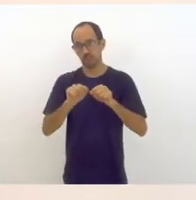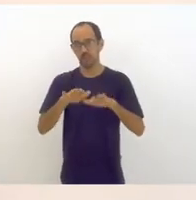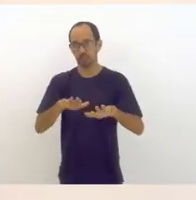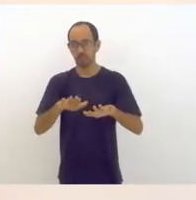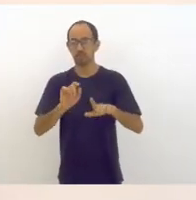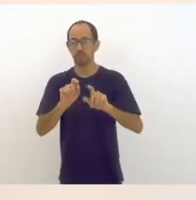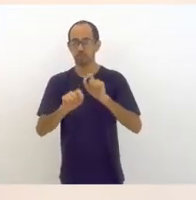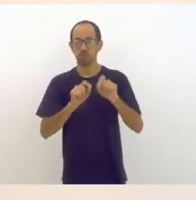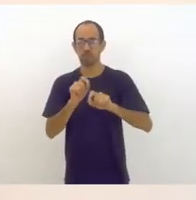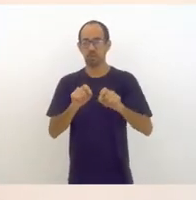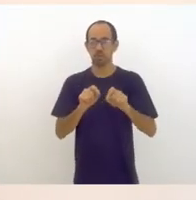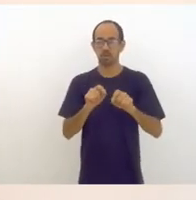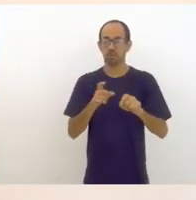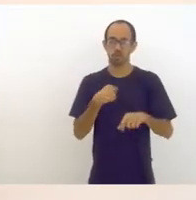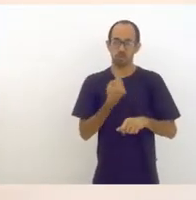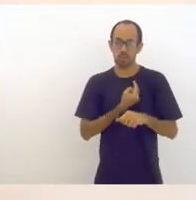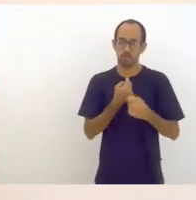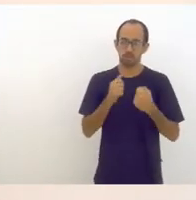a gente possa